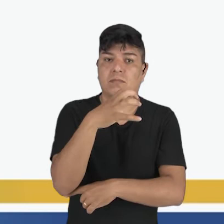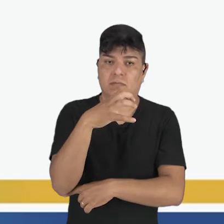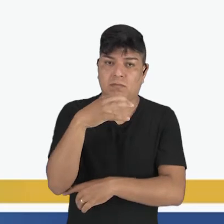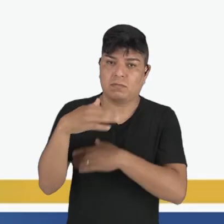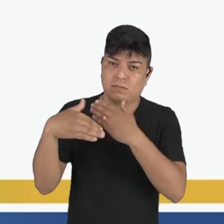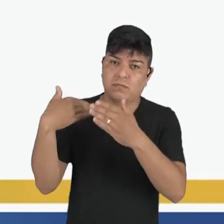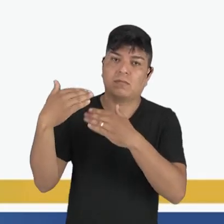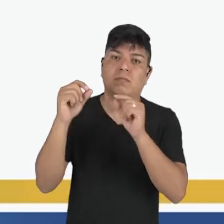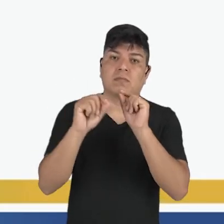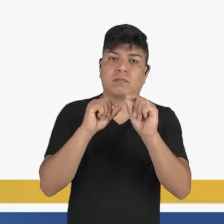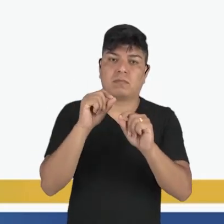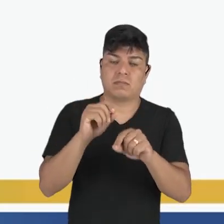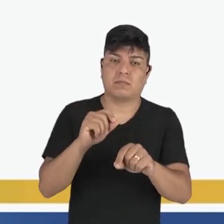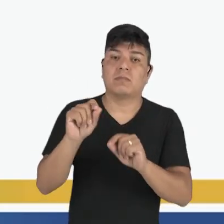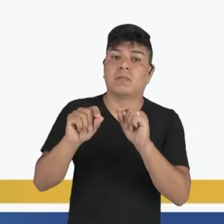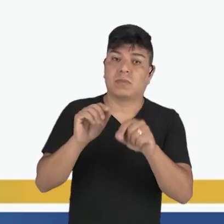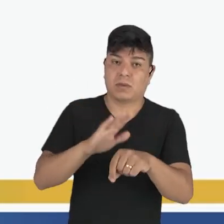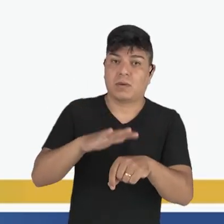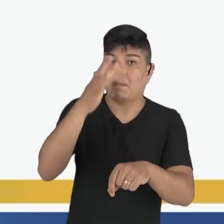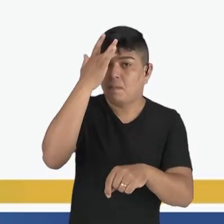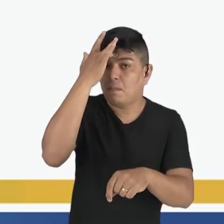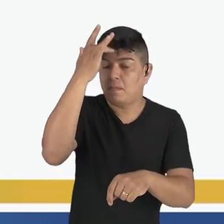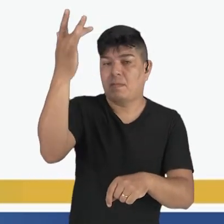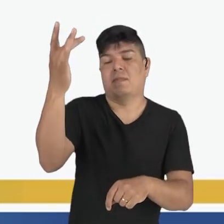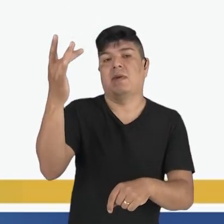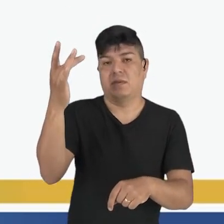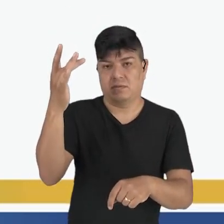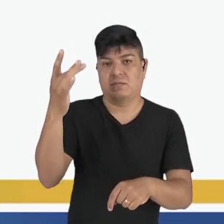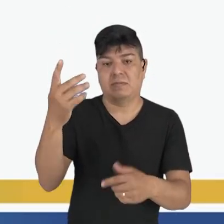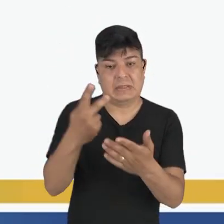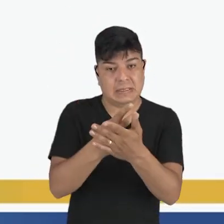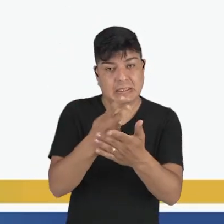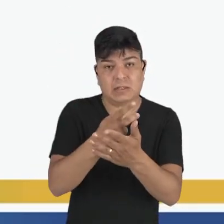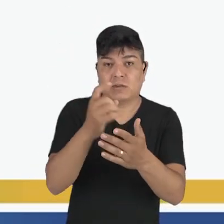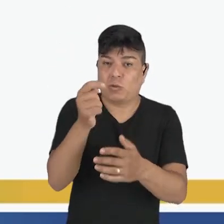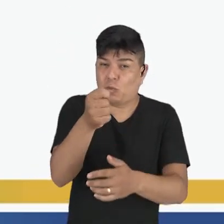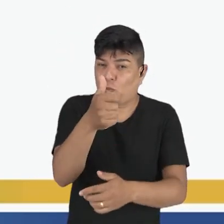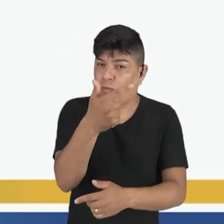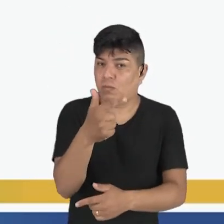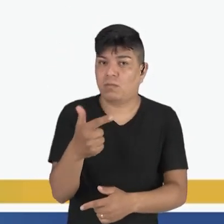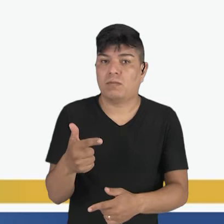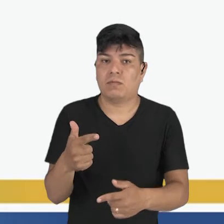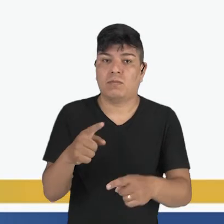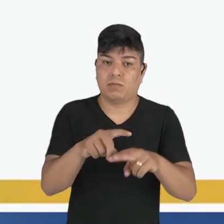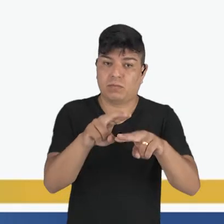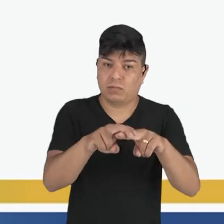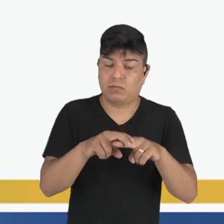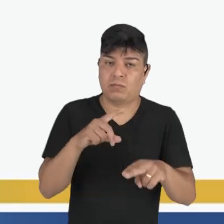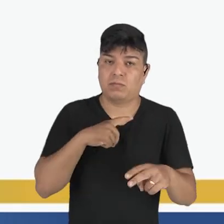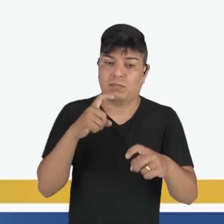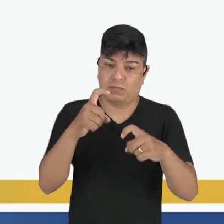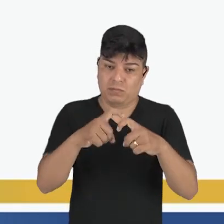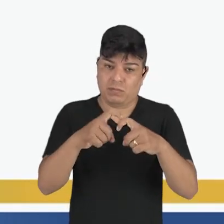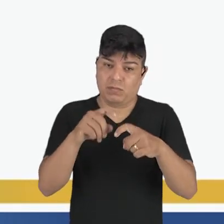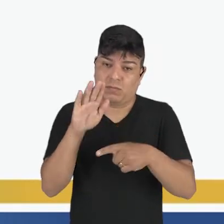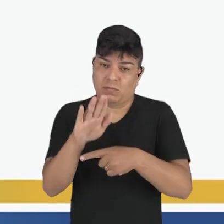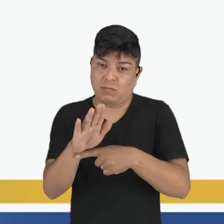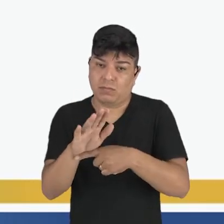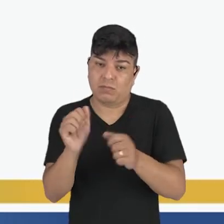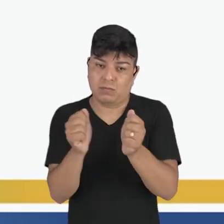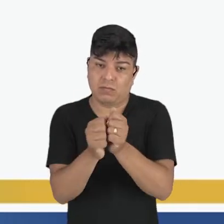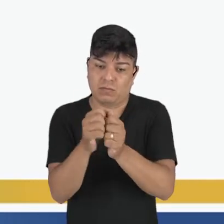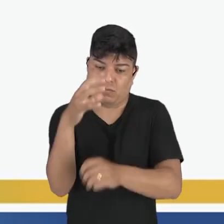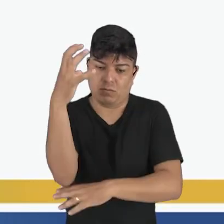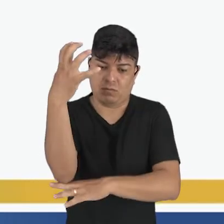esses procedimentos menos invasivos, né, e menos suscetíveis a erros. Então você tem um médico operando junto com um